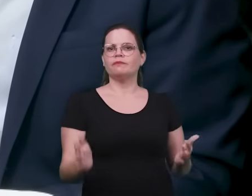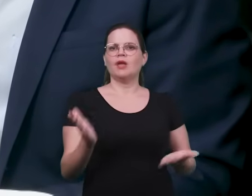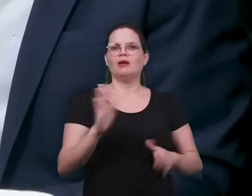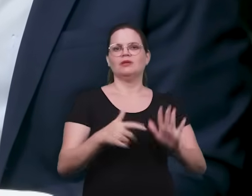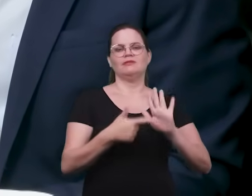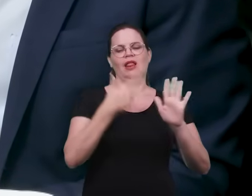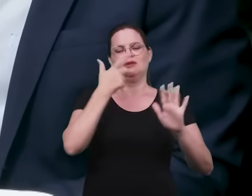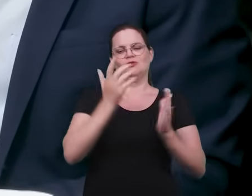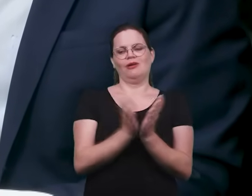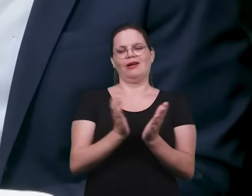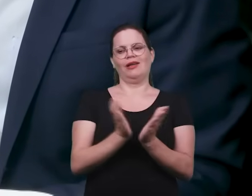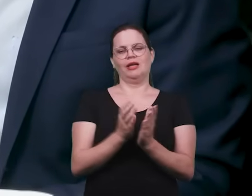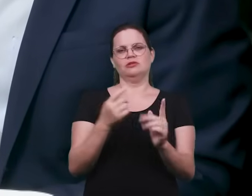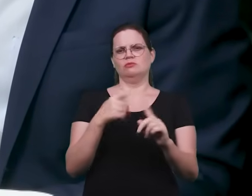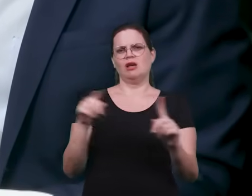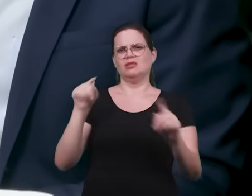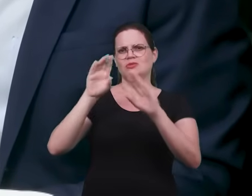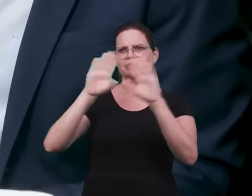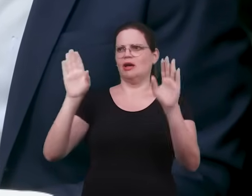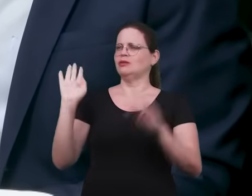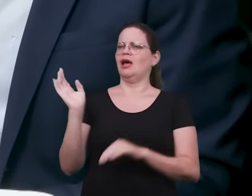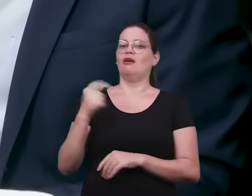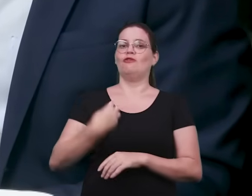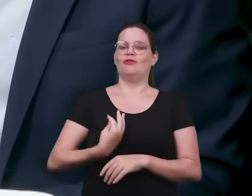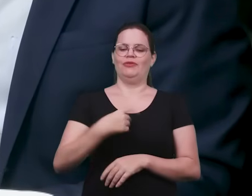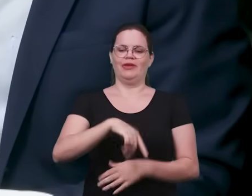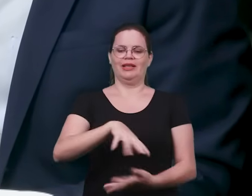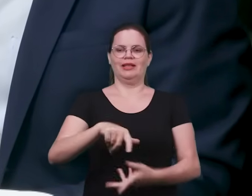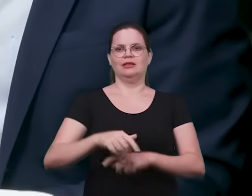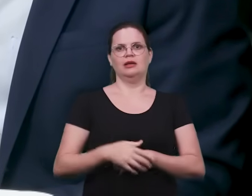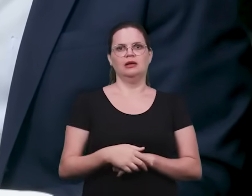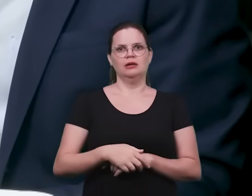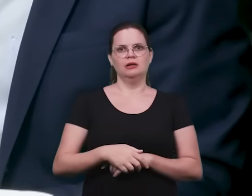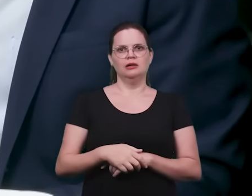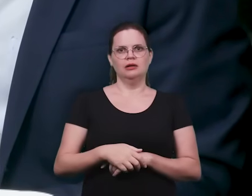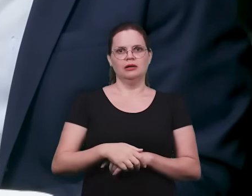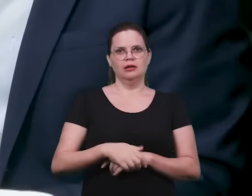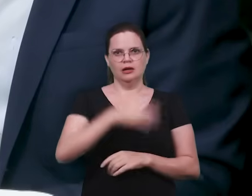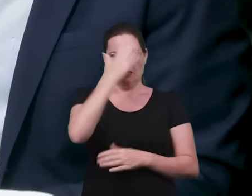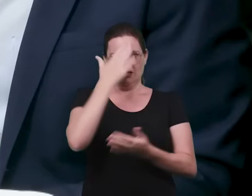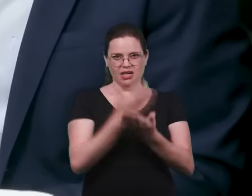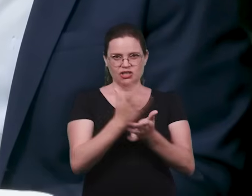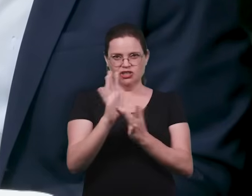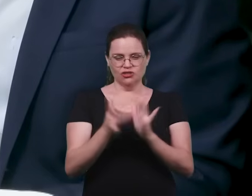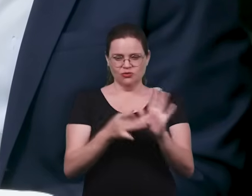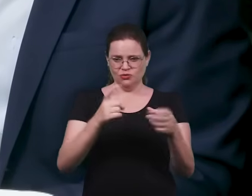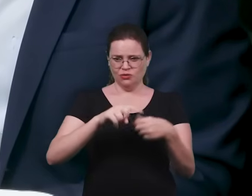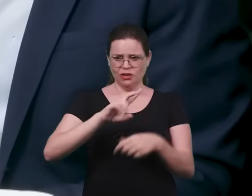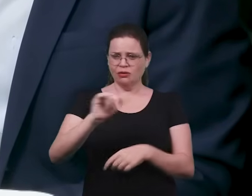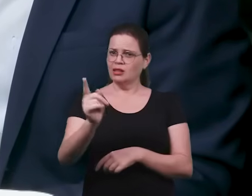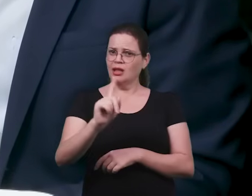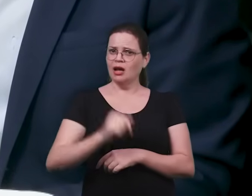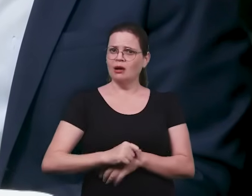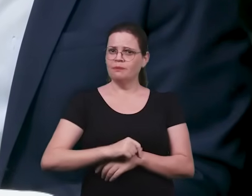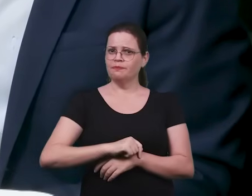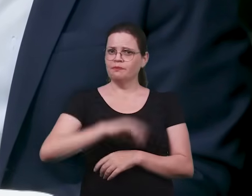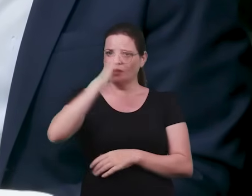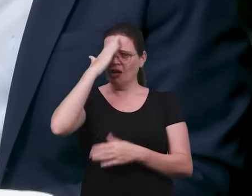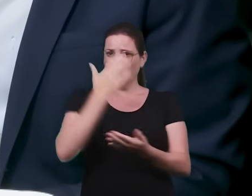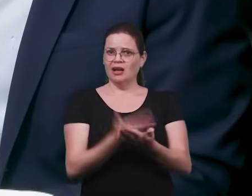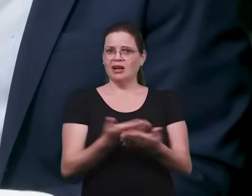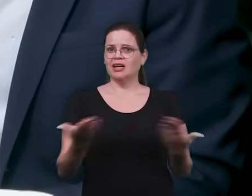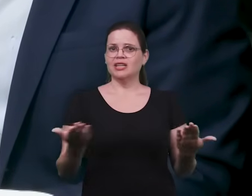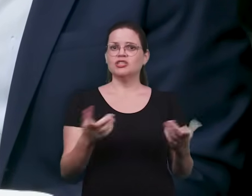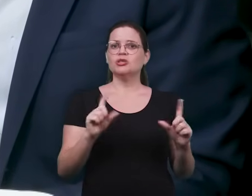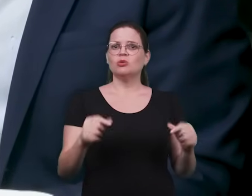hoje é cristão, mas não acredita em céu. Não acredita que Jesus vai buscar a sua igreja, que são promessas que estão na palavra. Então, na verdade, estão